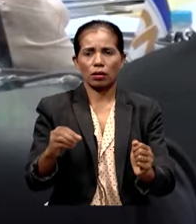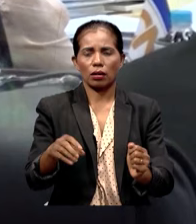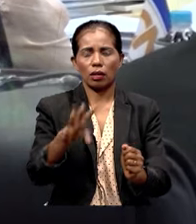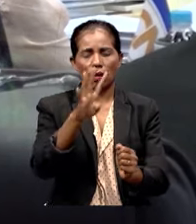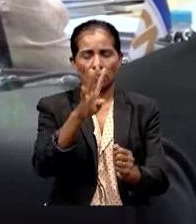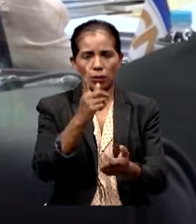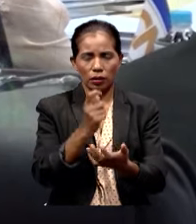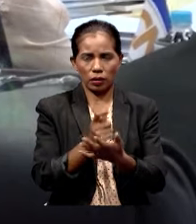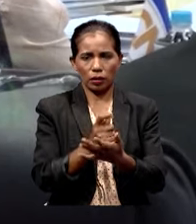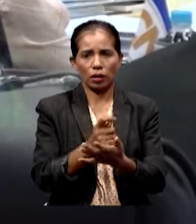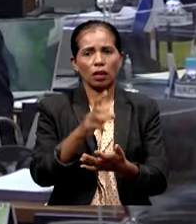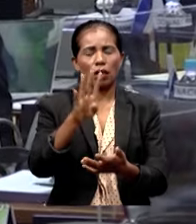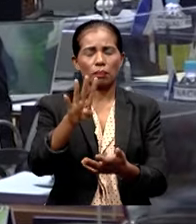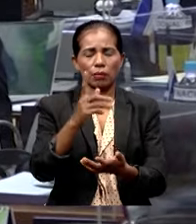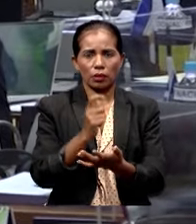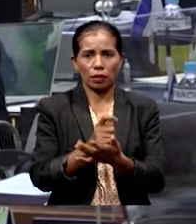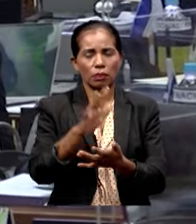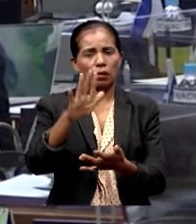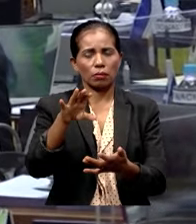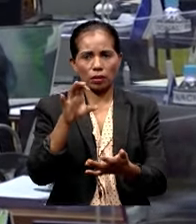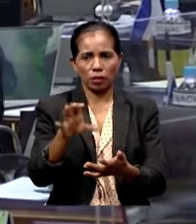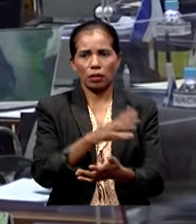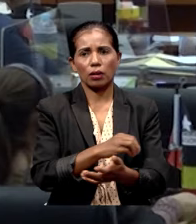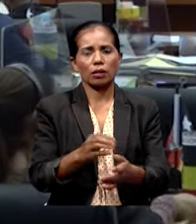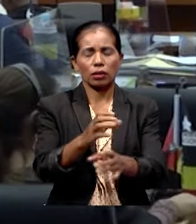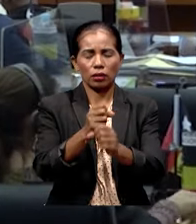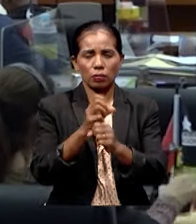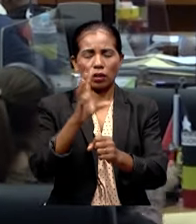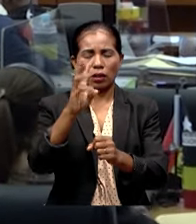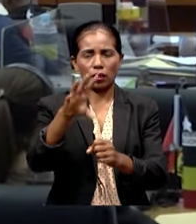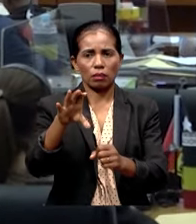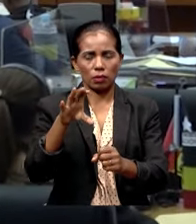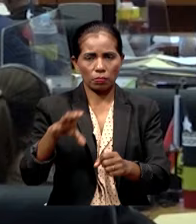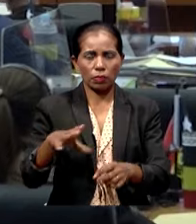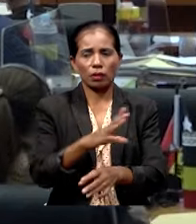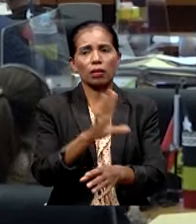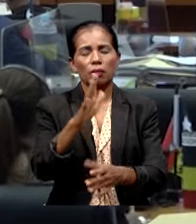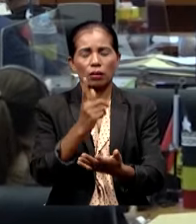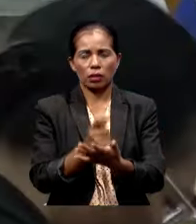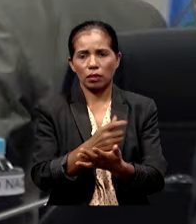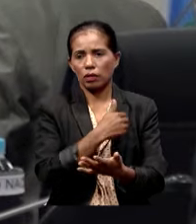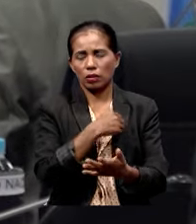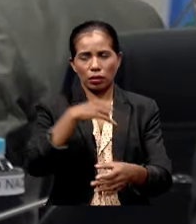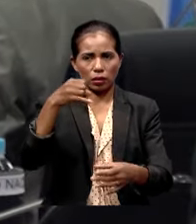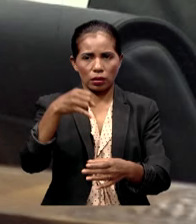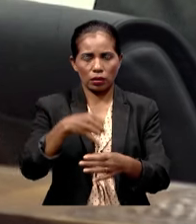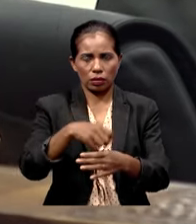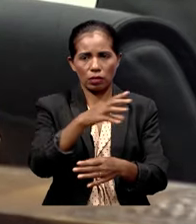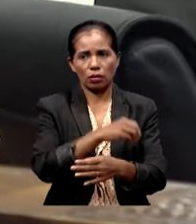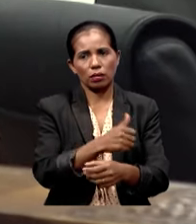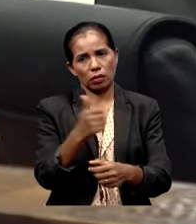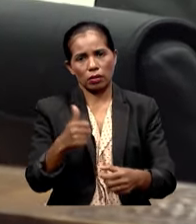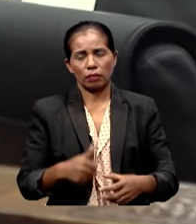lima, no máximo ba presidente parlamento nacional simu rihun nen atus lima resin, montante ne sedok inklui regalia sira